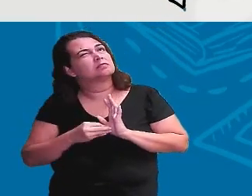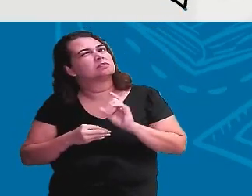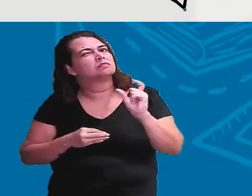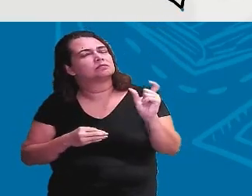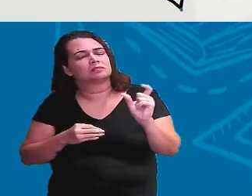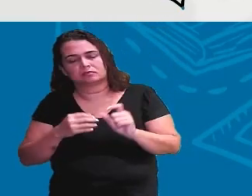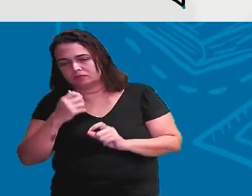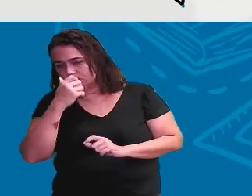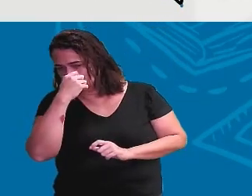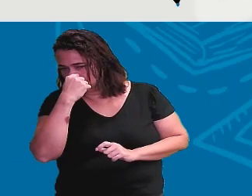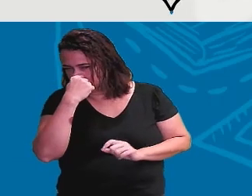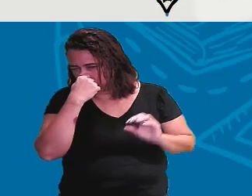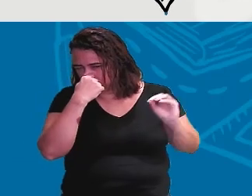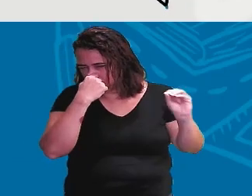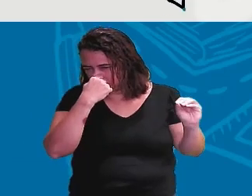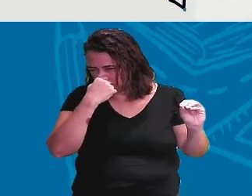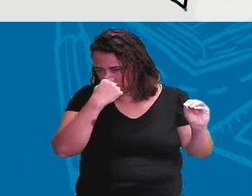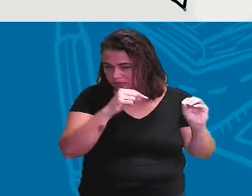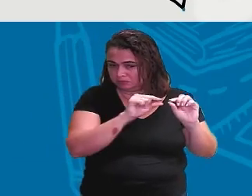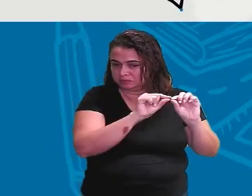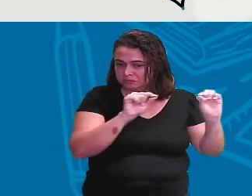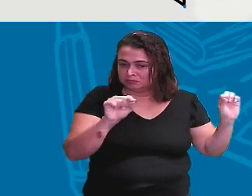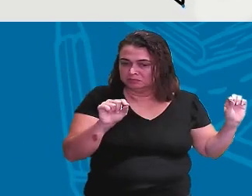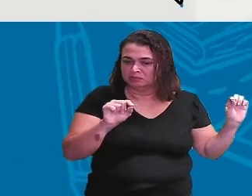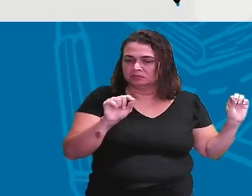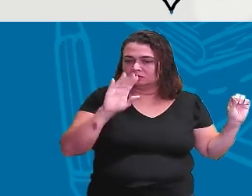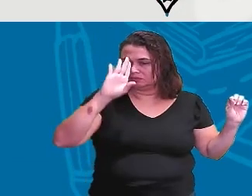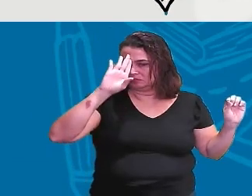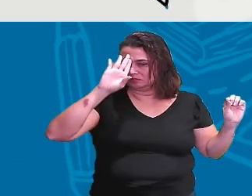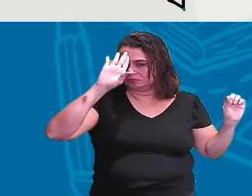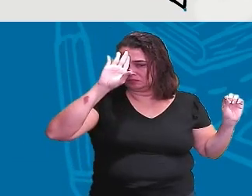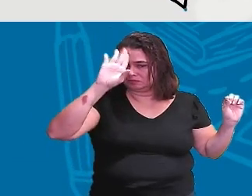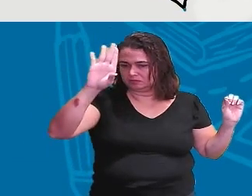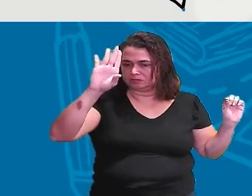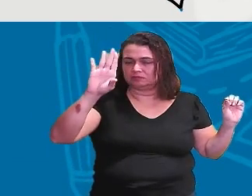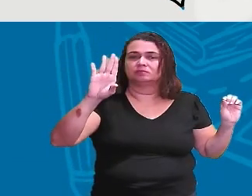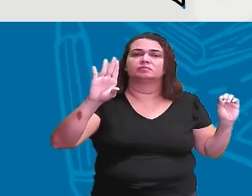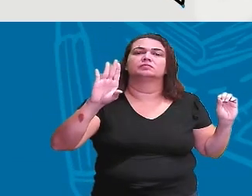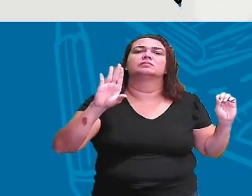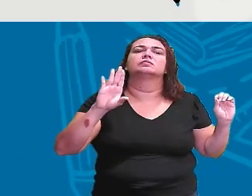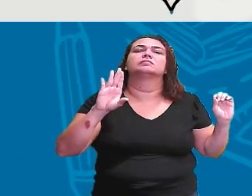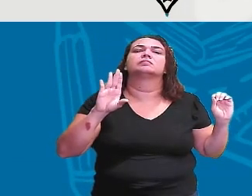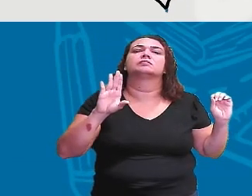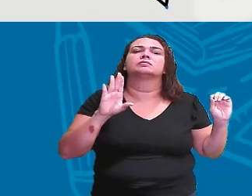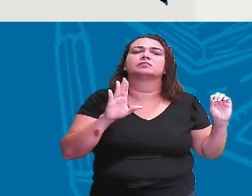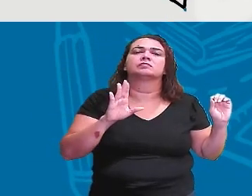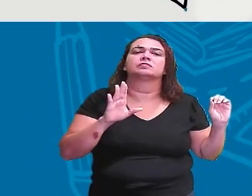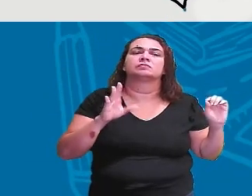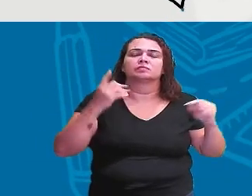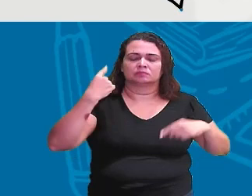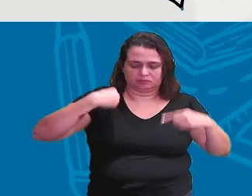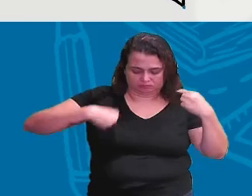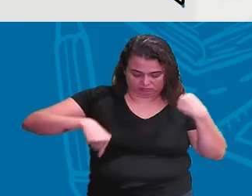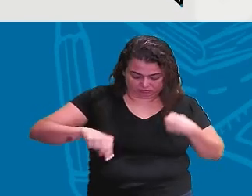delas. O tracinho é o principal órgão do sistema